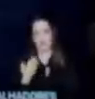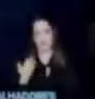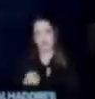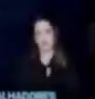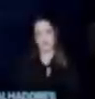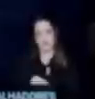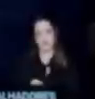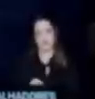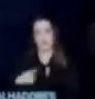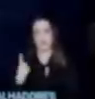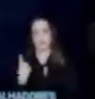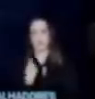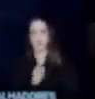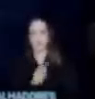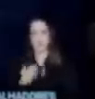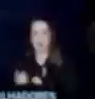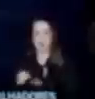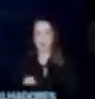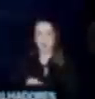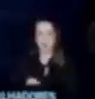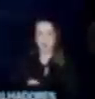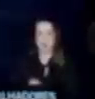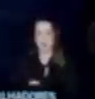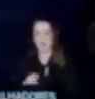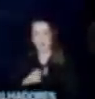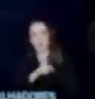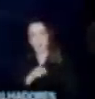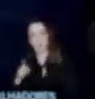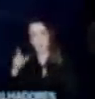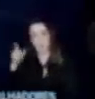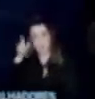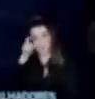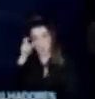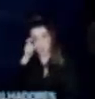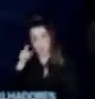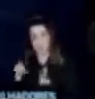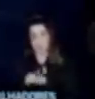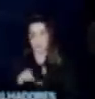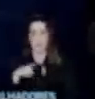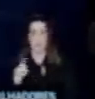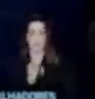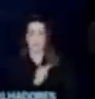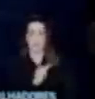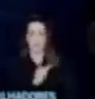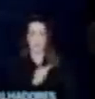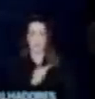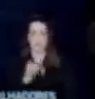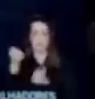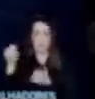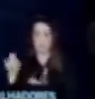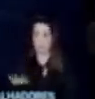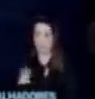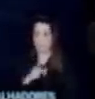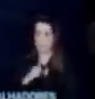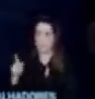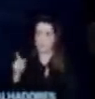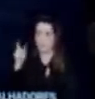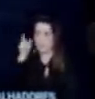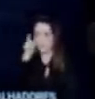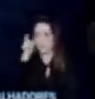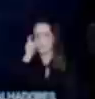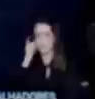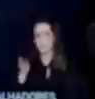O presidente Biden e dizer para o presidente que